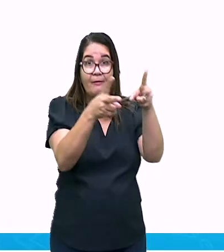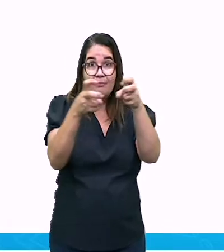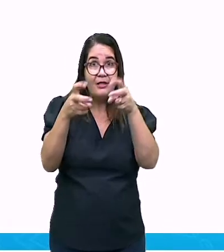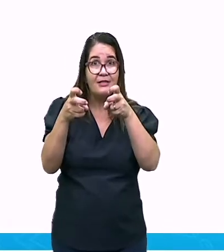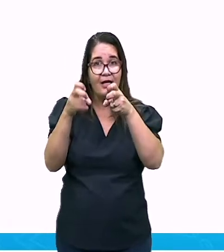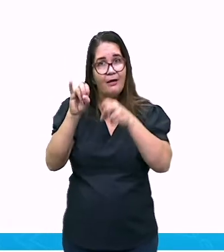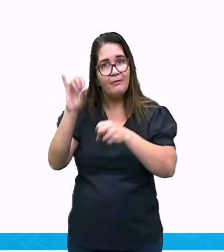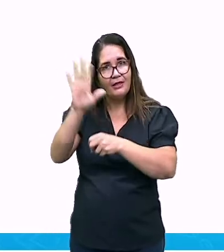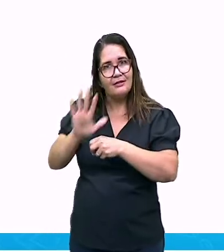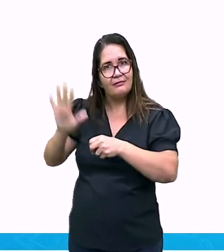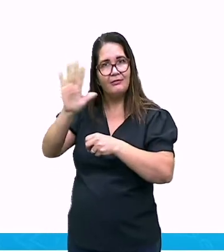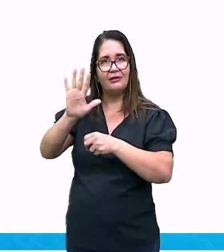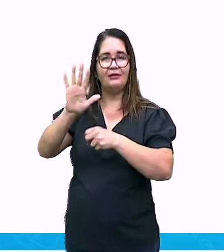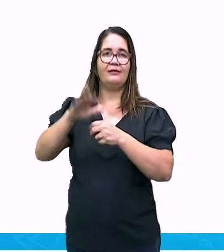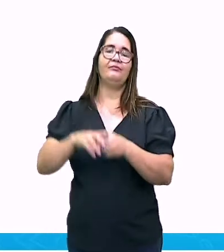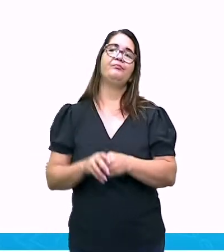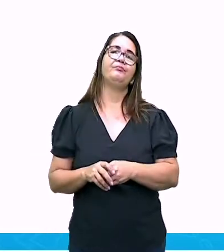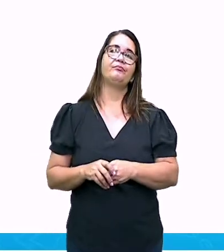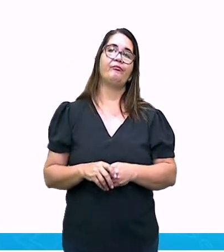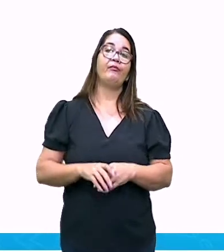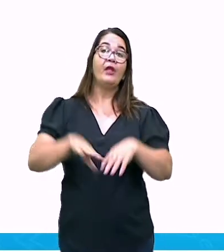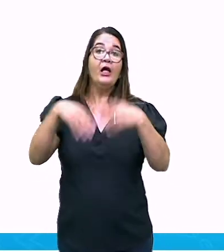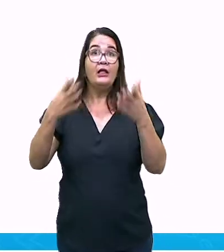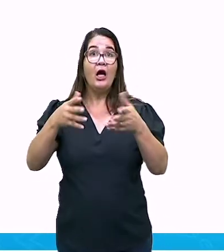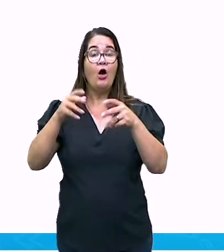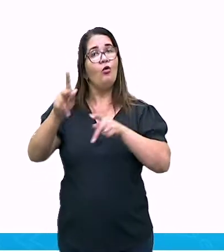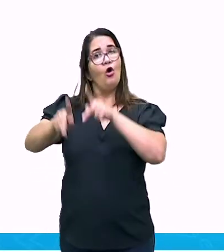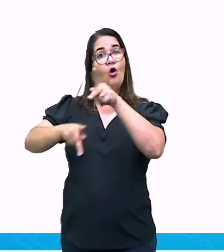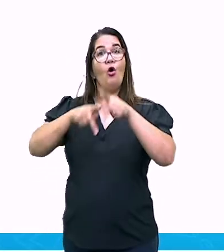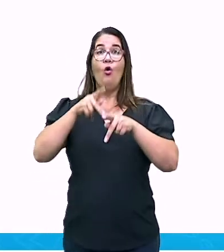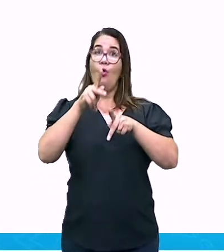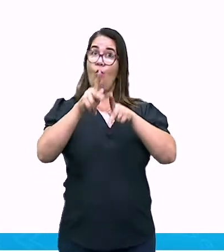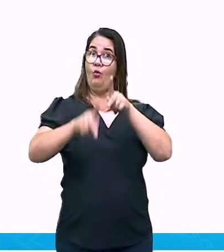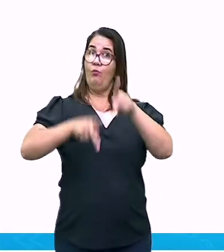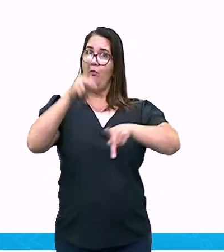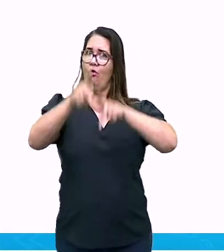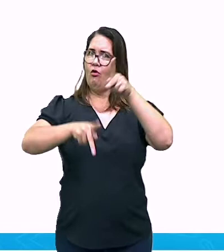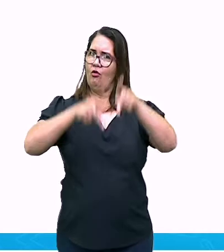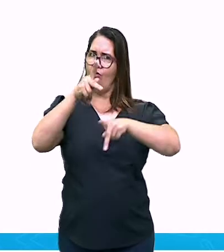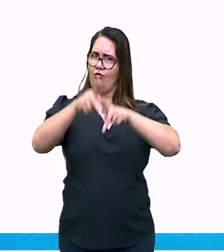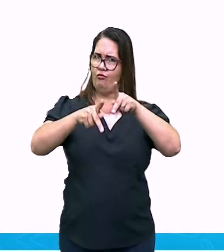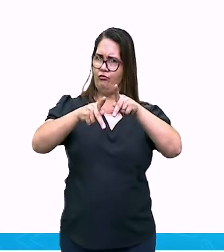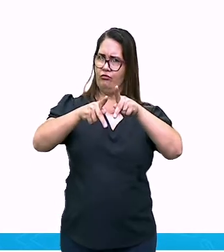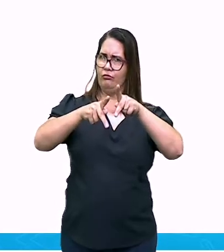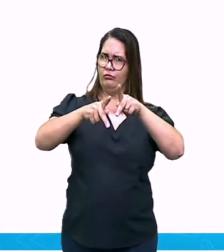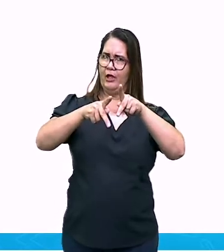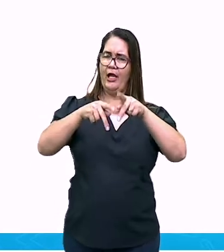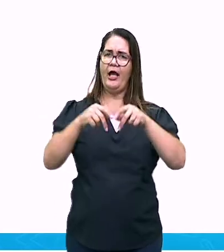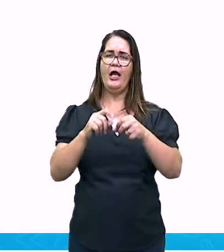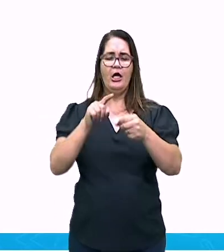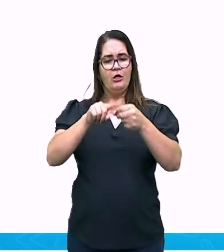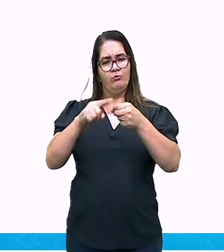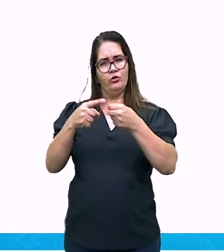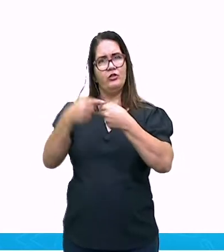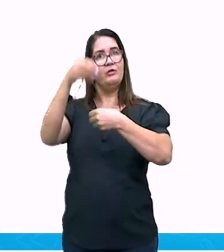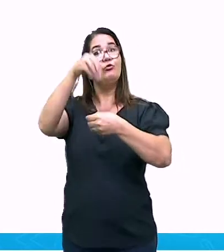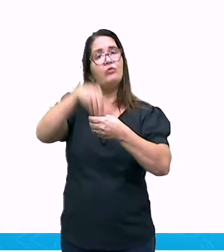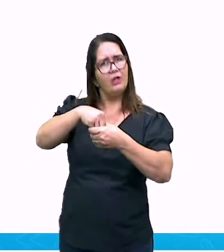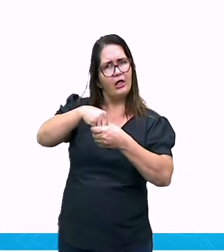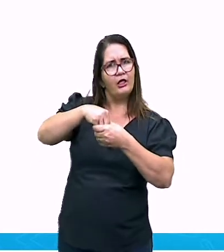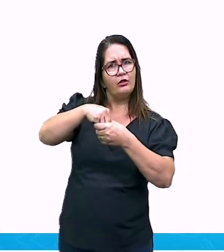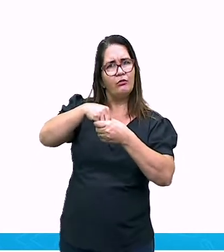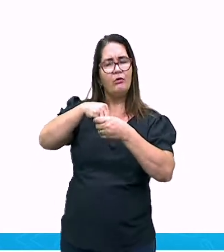cidade. A população do município. A população é o conjunto de pessoas